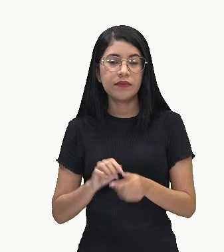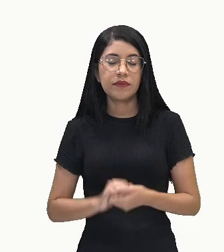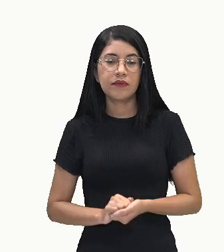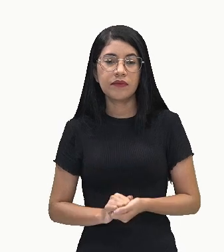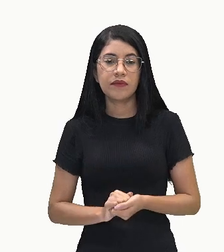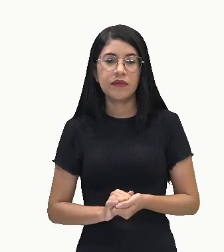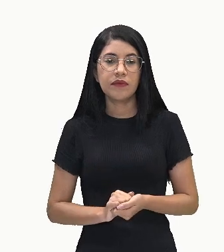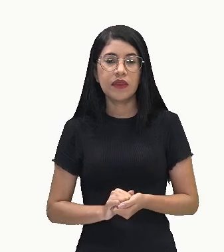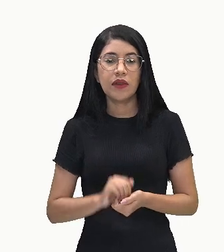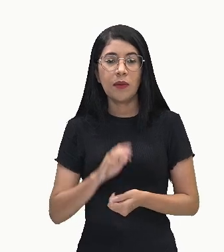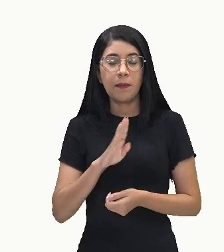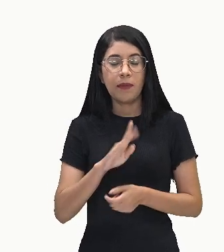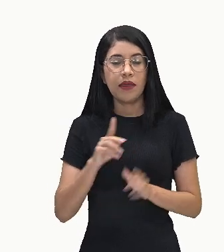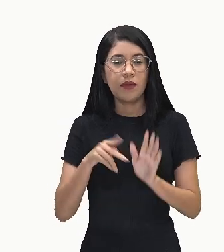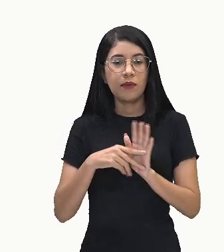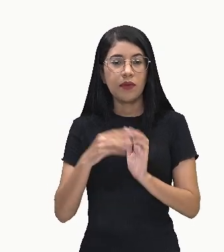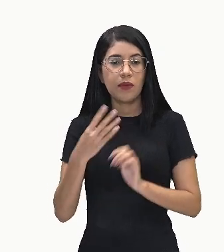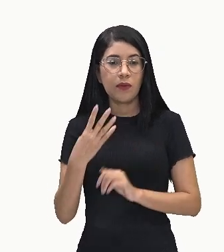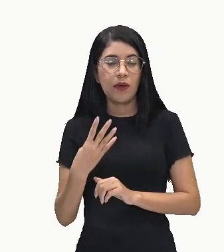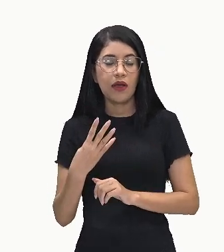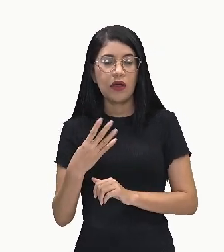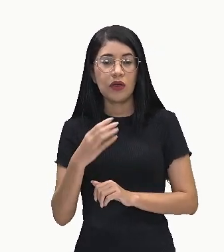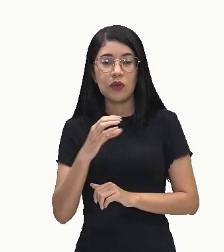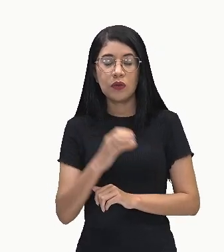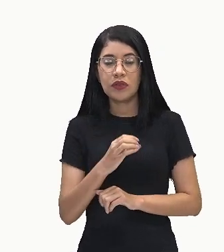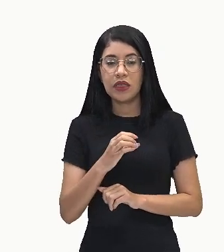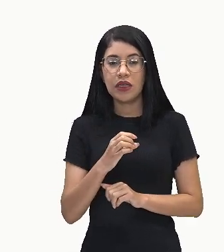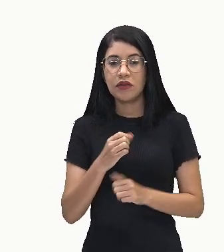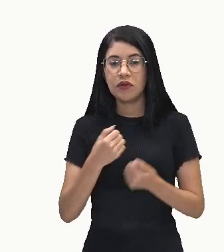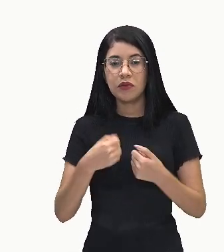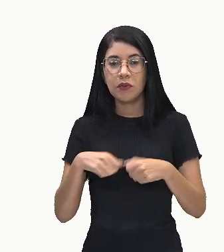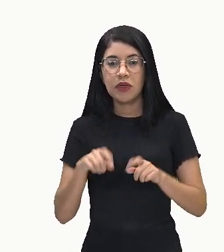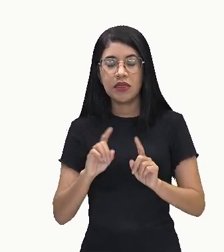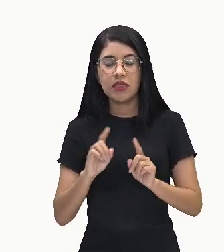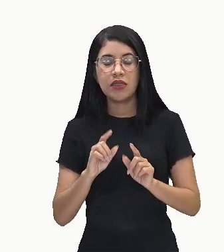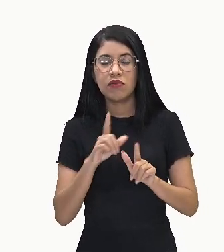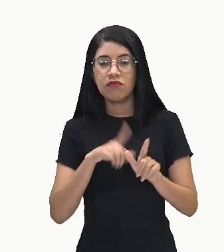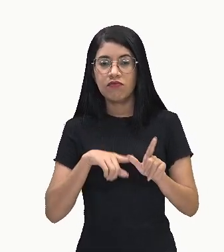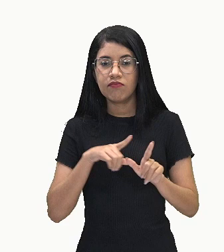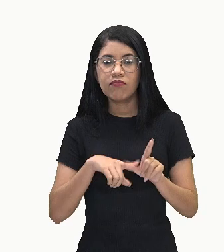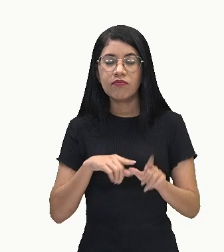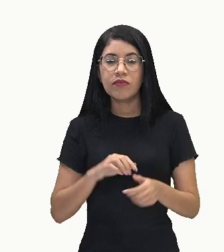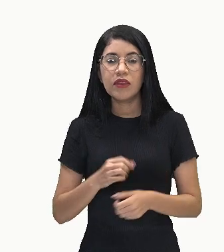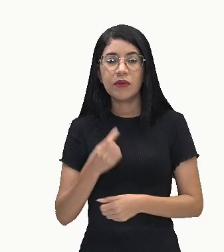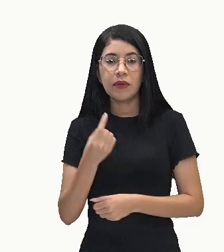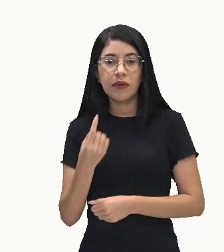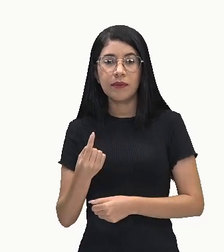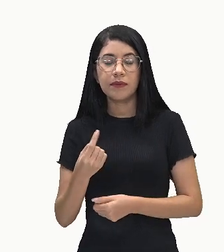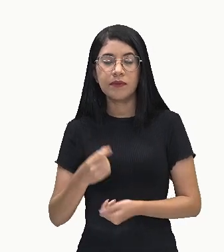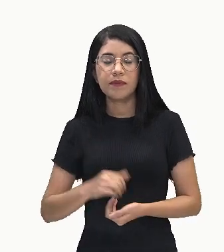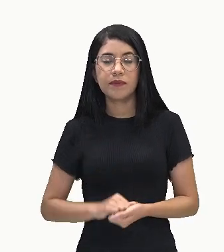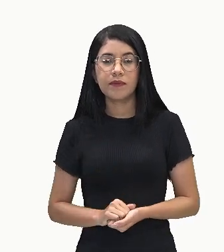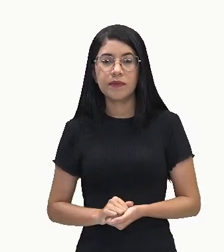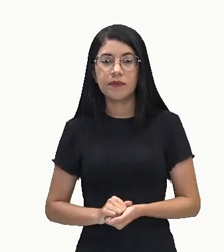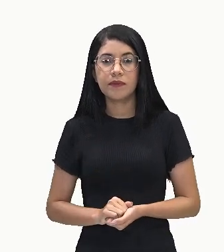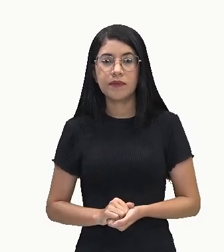C é o termo independente, que é aquele que não possui variável. Então, igual a 1, certo?